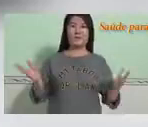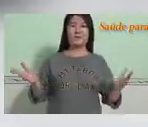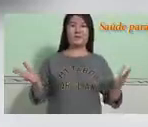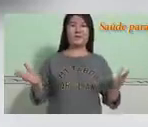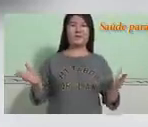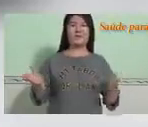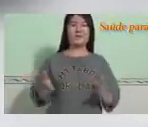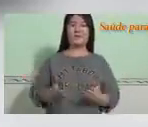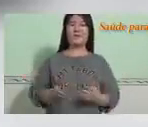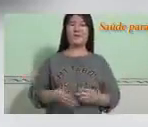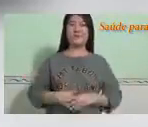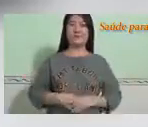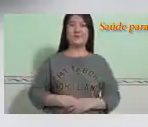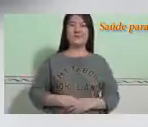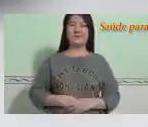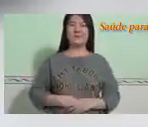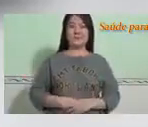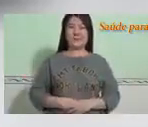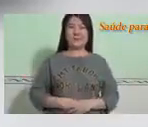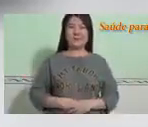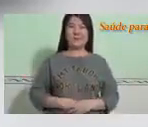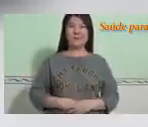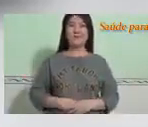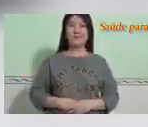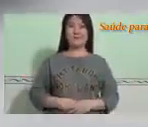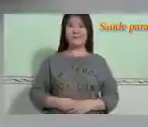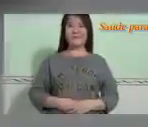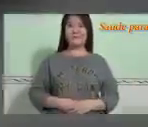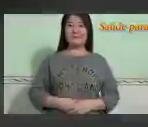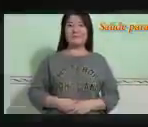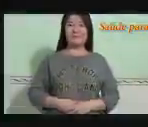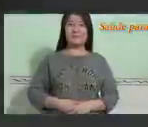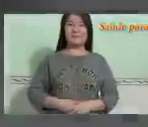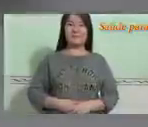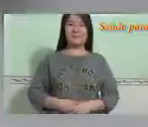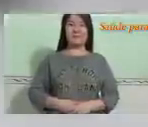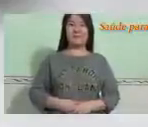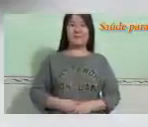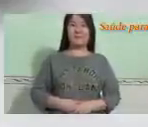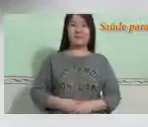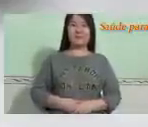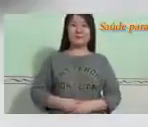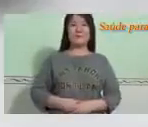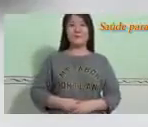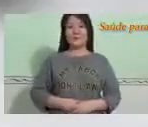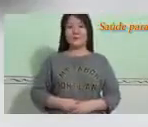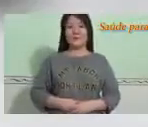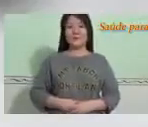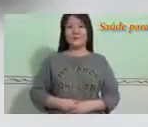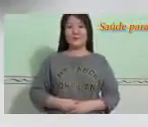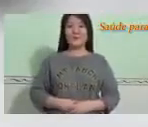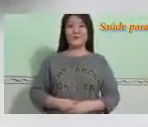A dieta deve começar assim que a fibrose cística é diagnosticada, sendo adaptada conforme a evolução da